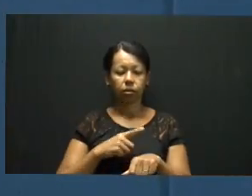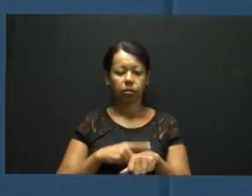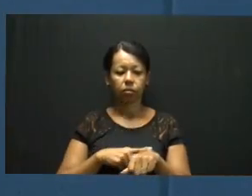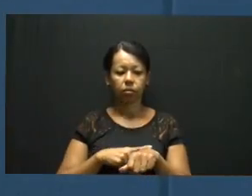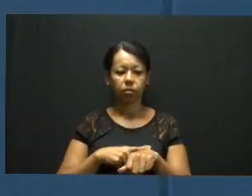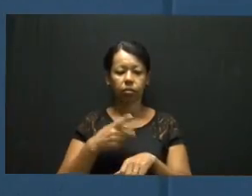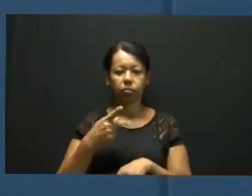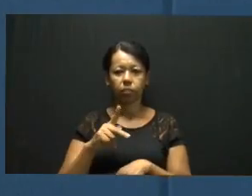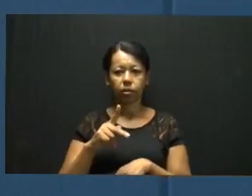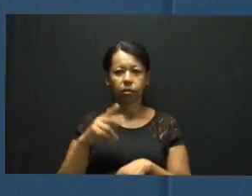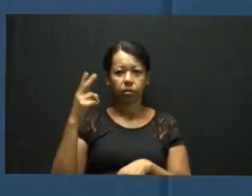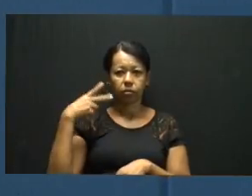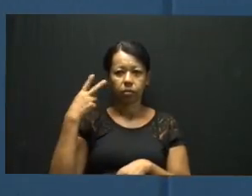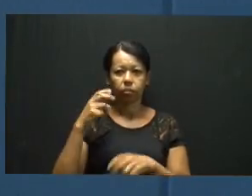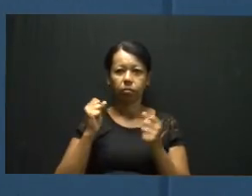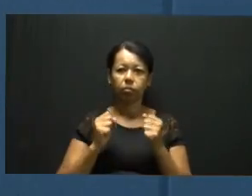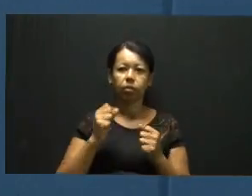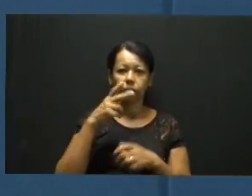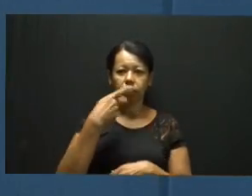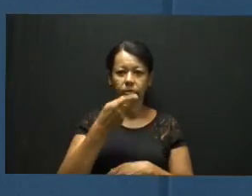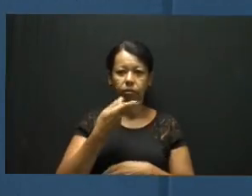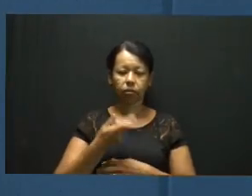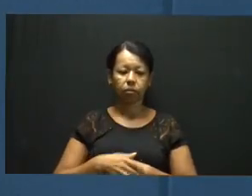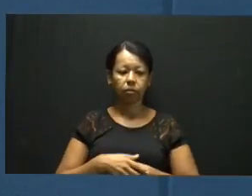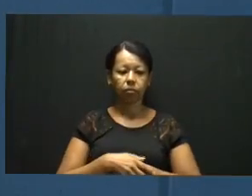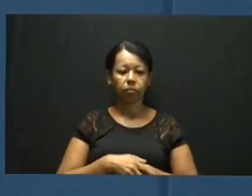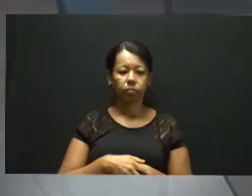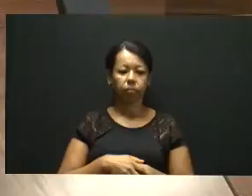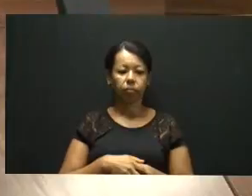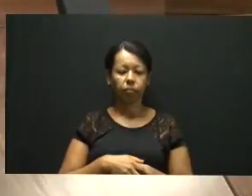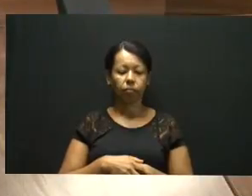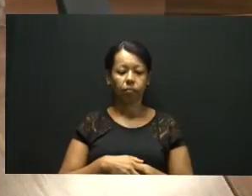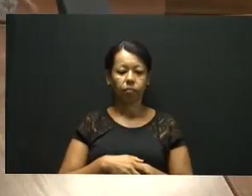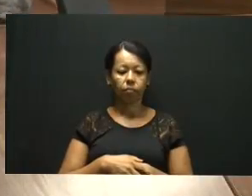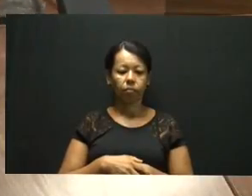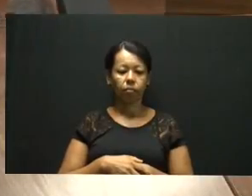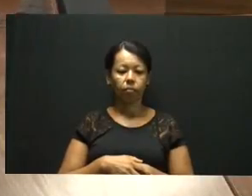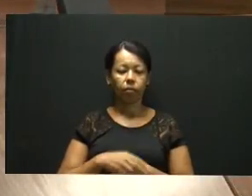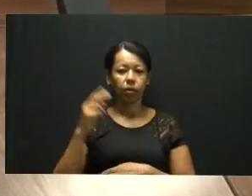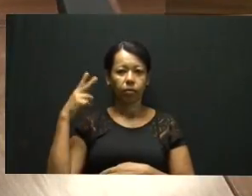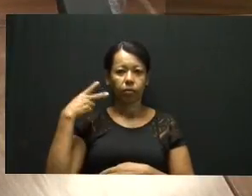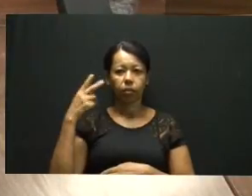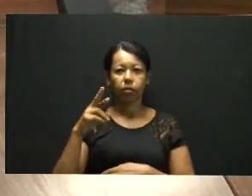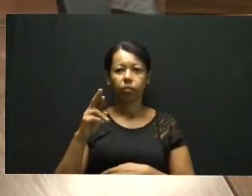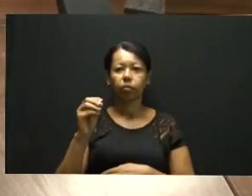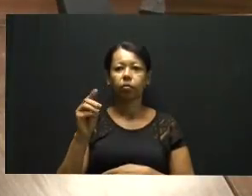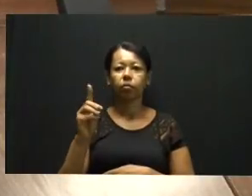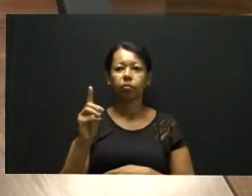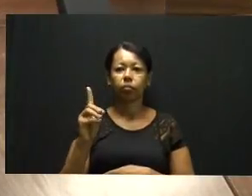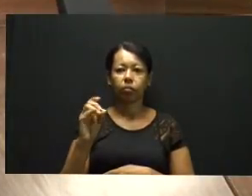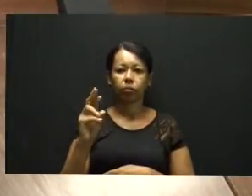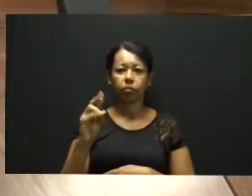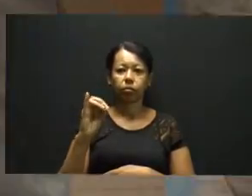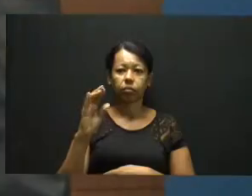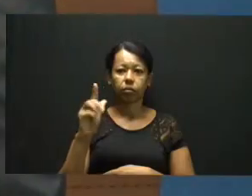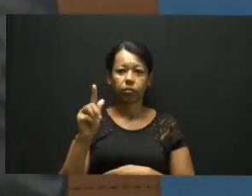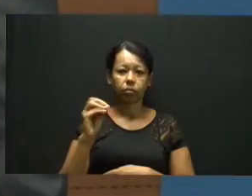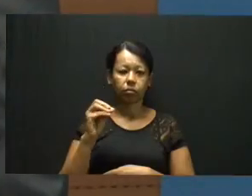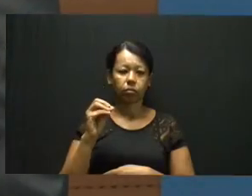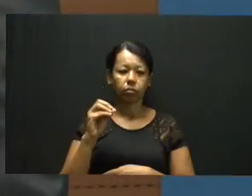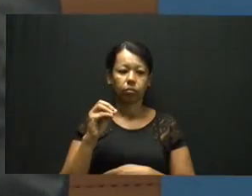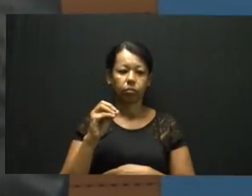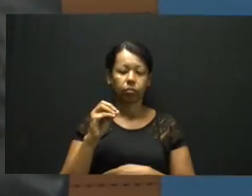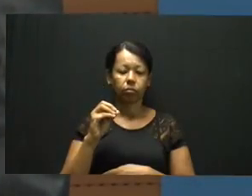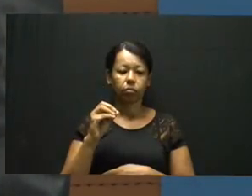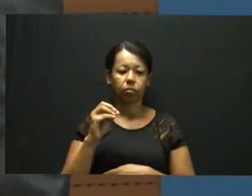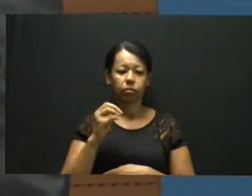que o senhor garanta a palavra do vereador para que não atrapalhe os trabalhos da casa. Com a palavra, vereador Rodrigo Alemão. Questão de ordem, senhor presidente. Eu